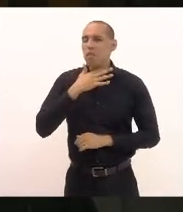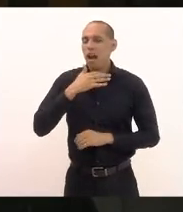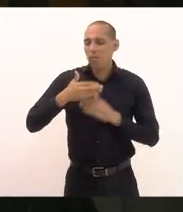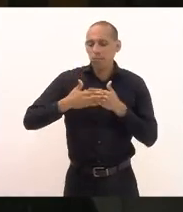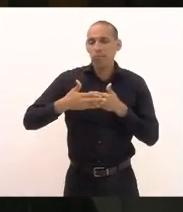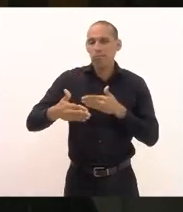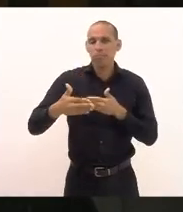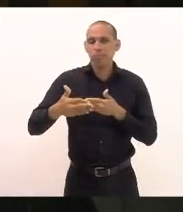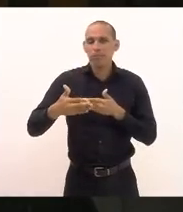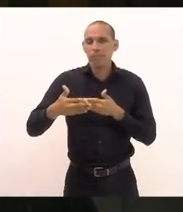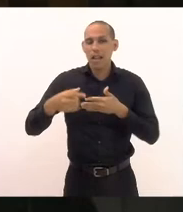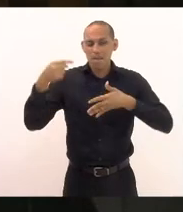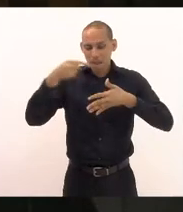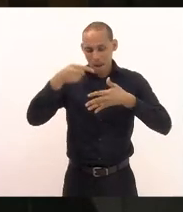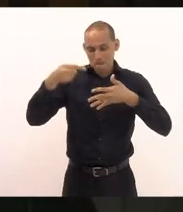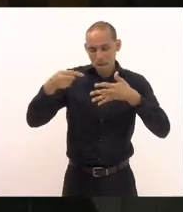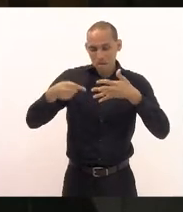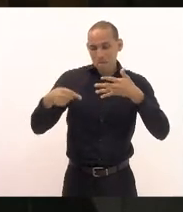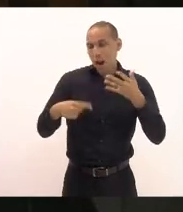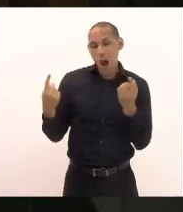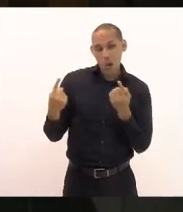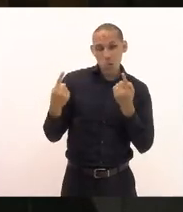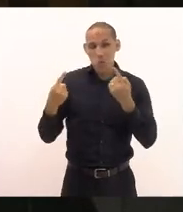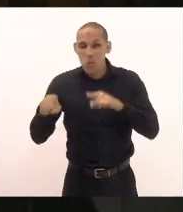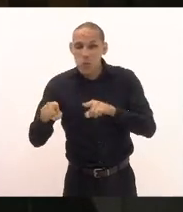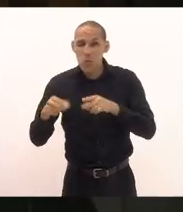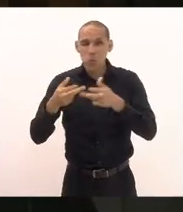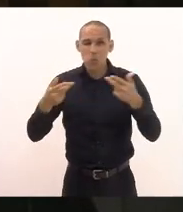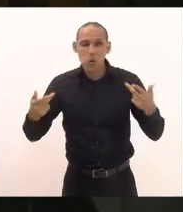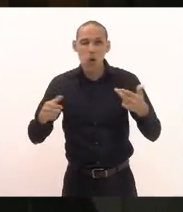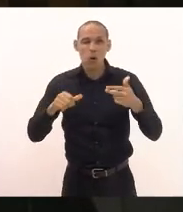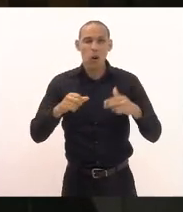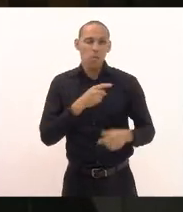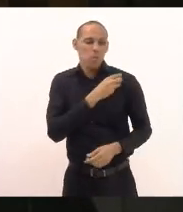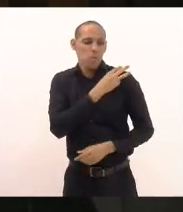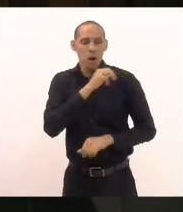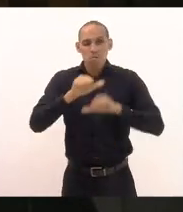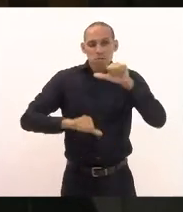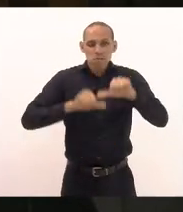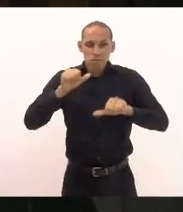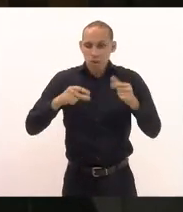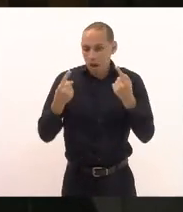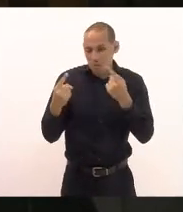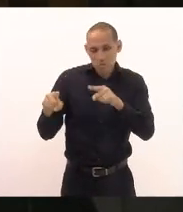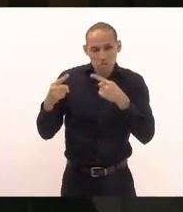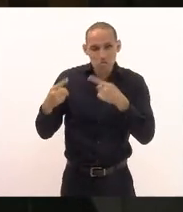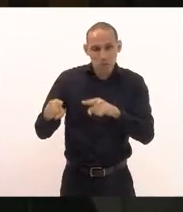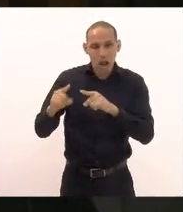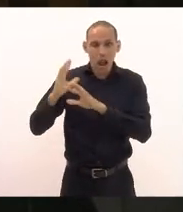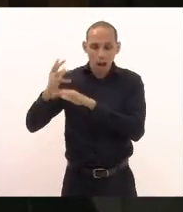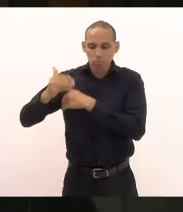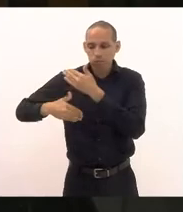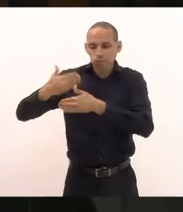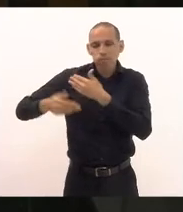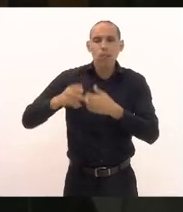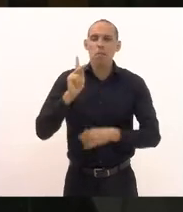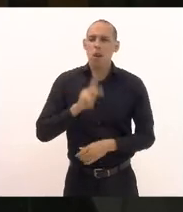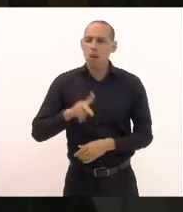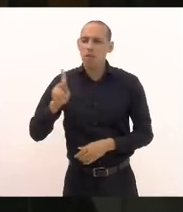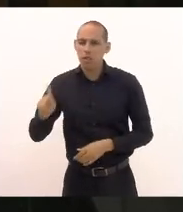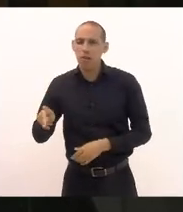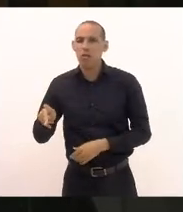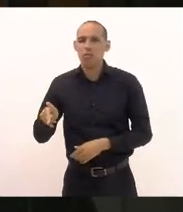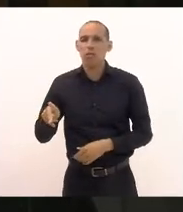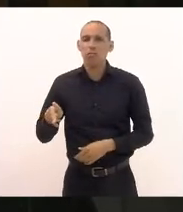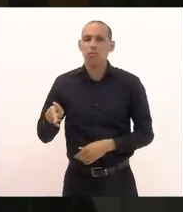esses efeitos nefastos que a implementação da reforma do ensino médio está tendo na carreira dos professores, na trajetória profissional